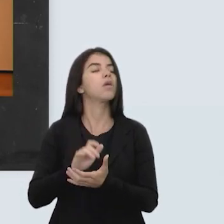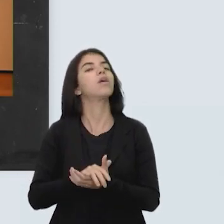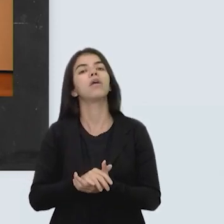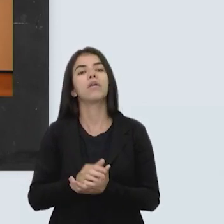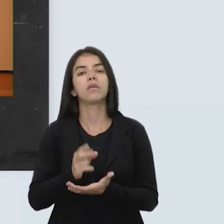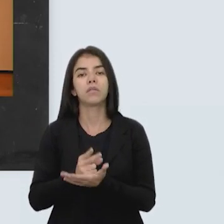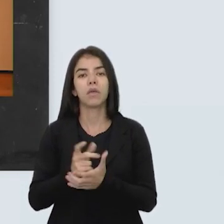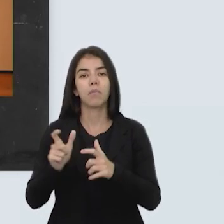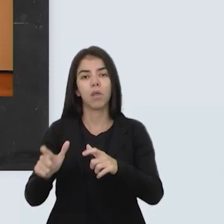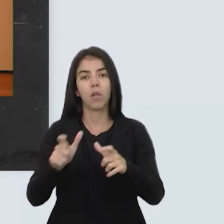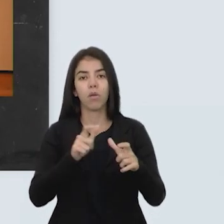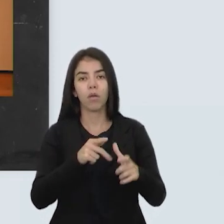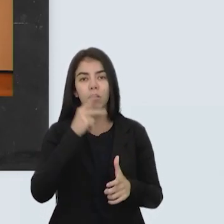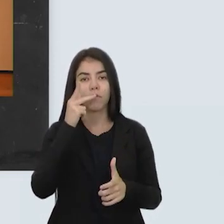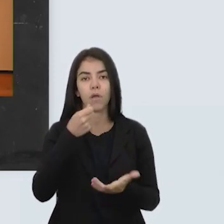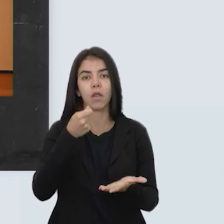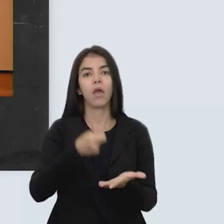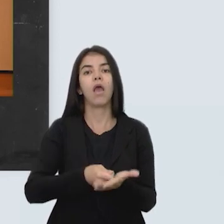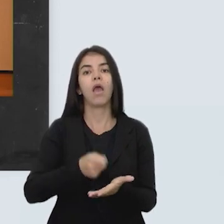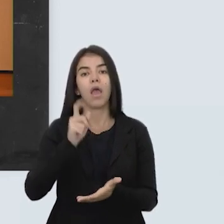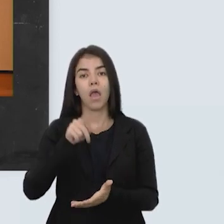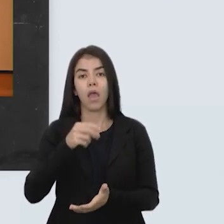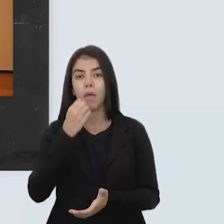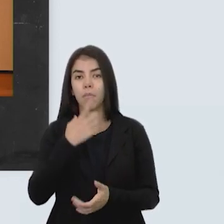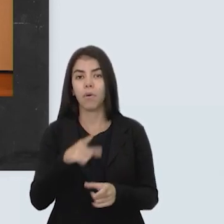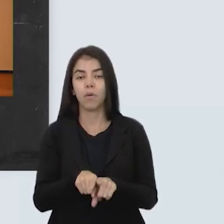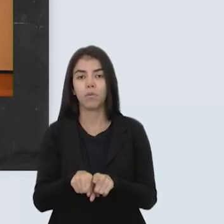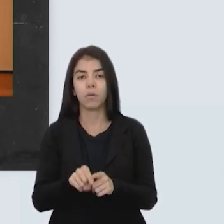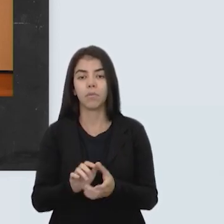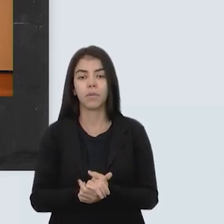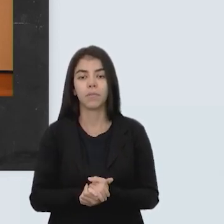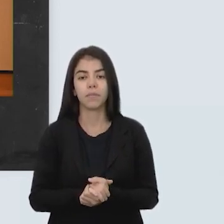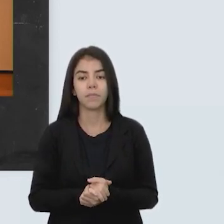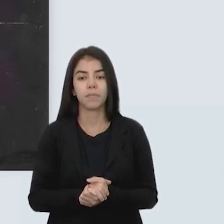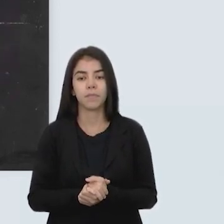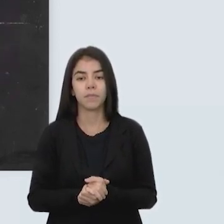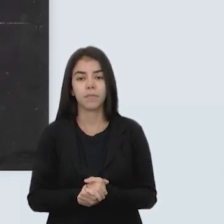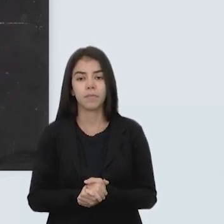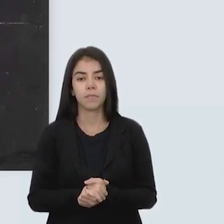seja, locais que dizem, ela é boa, eu posso provar.